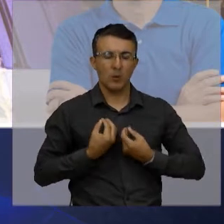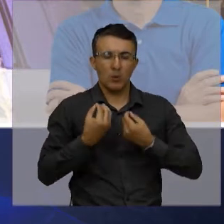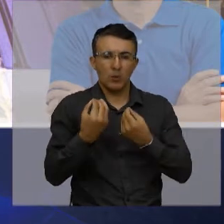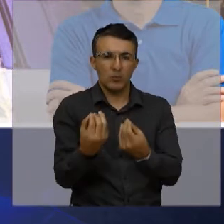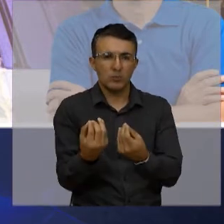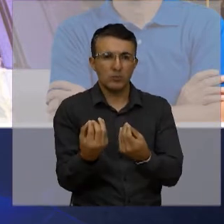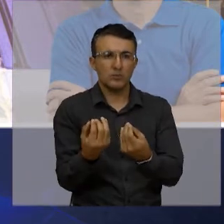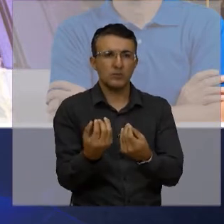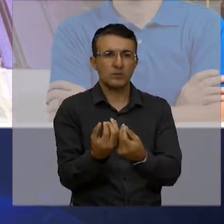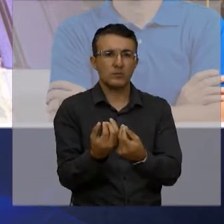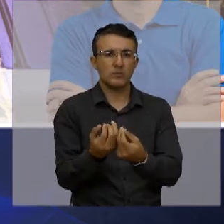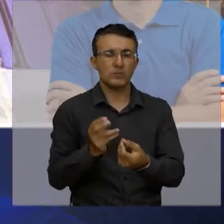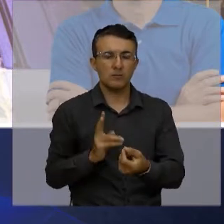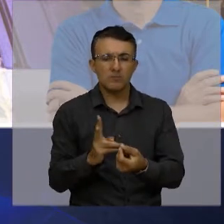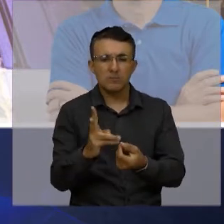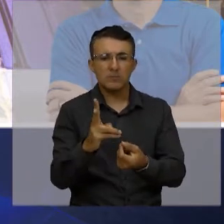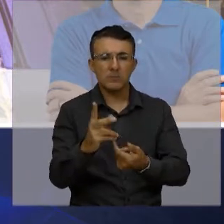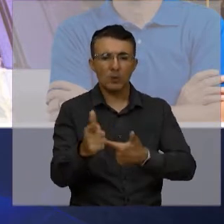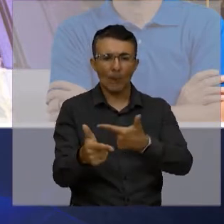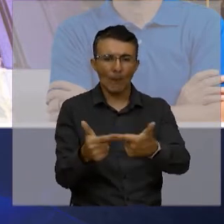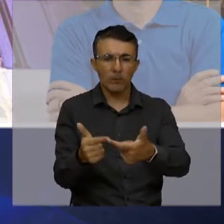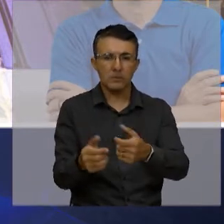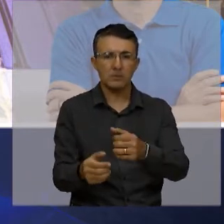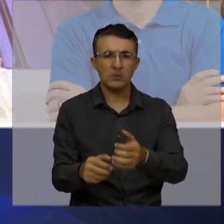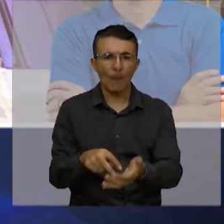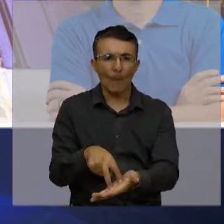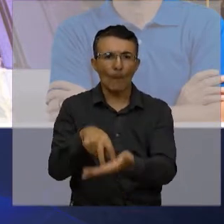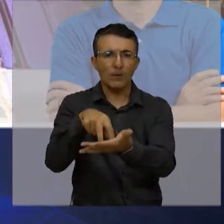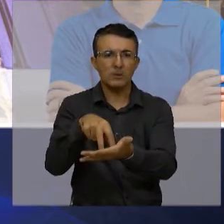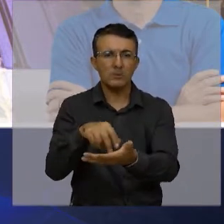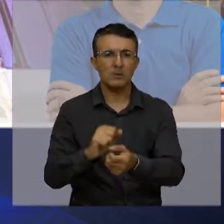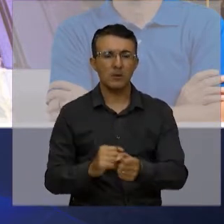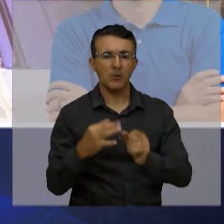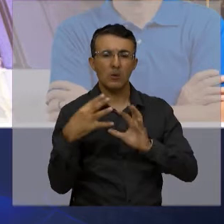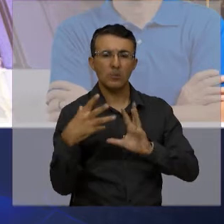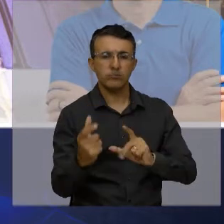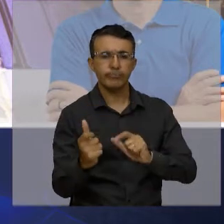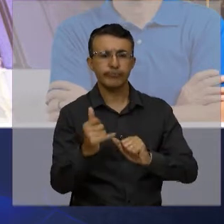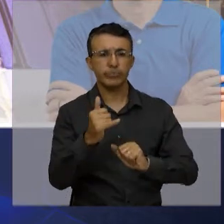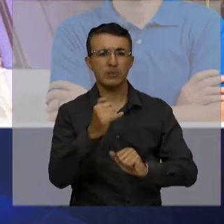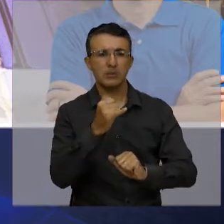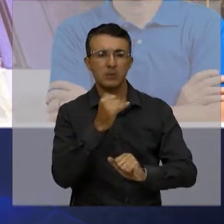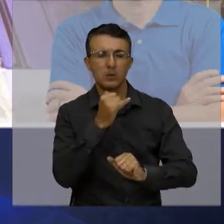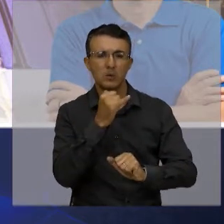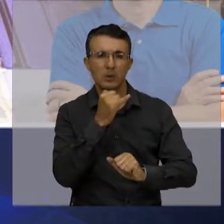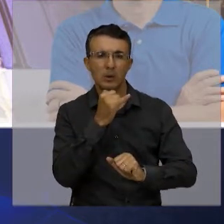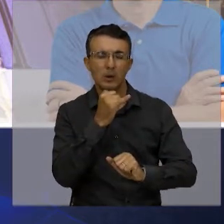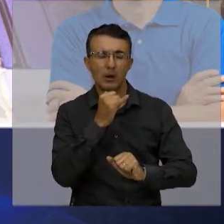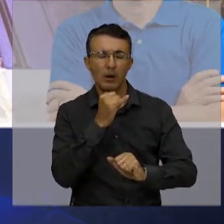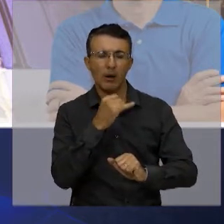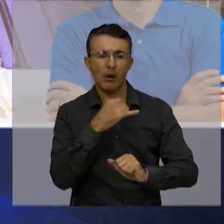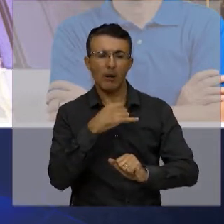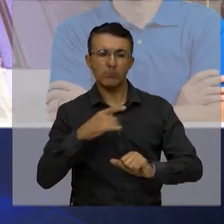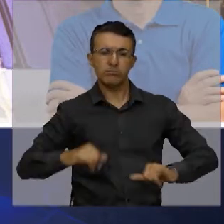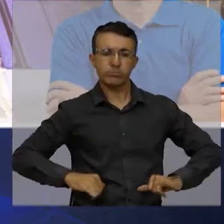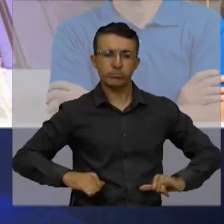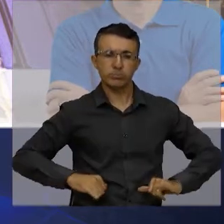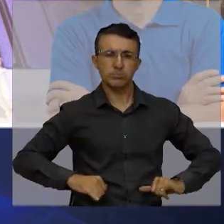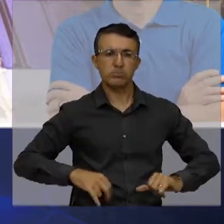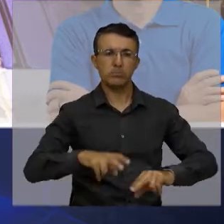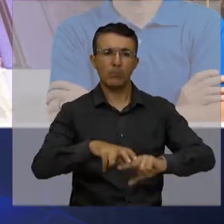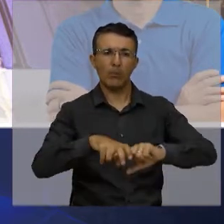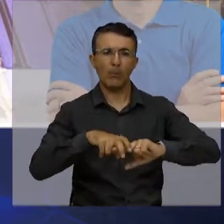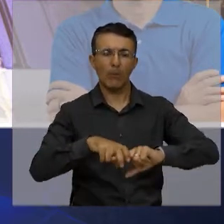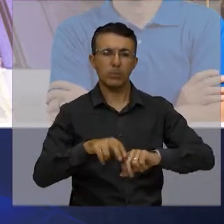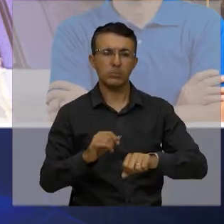movimentos diocesanos. Todos estão sofrendo também com a questão da pandemia, porém, cada um lá